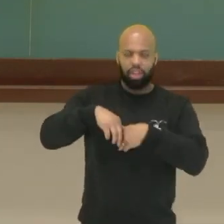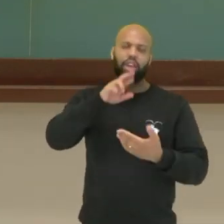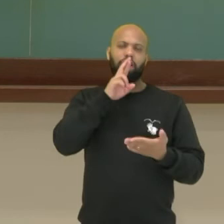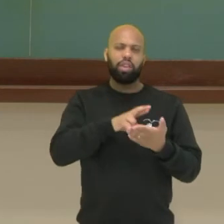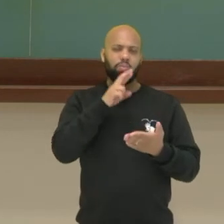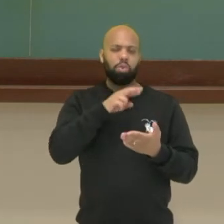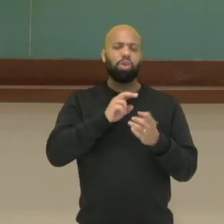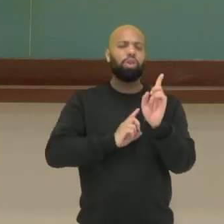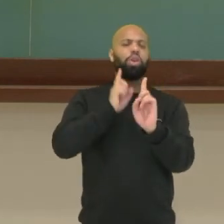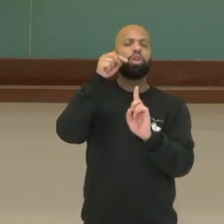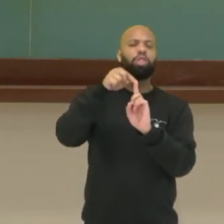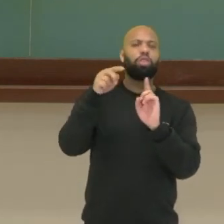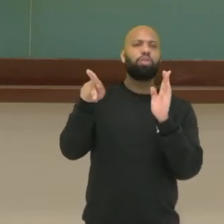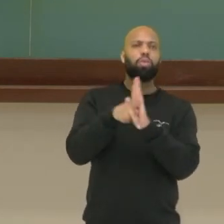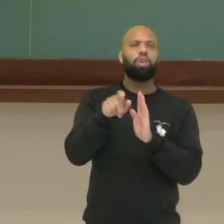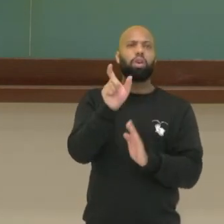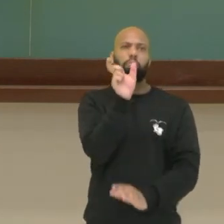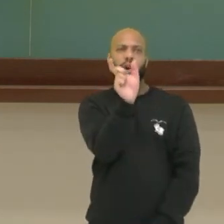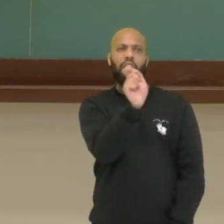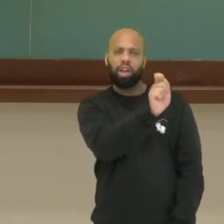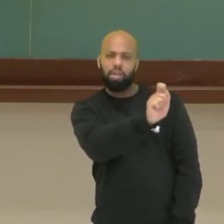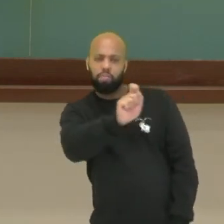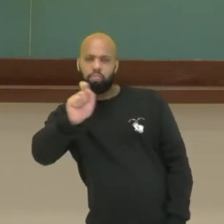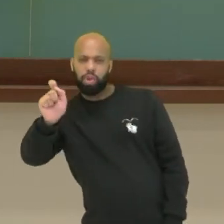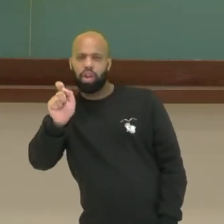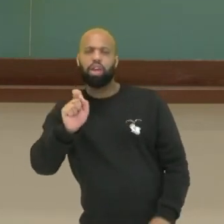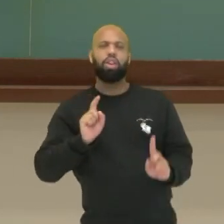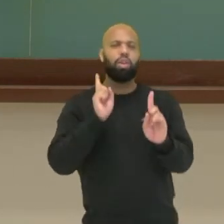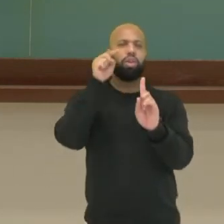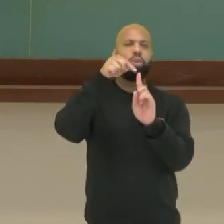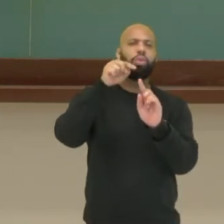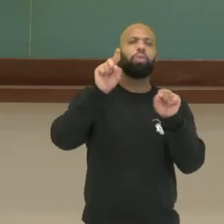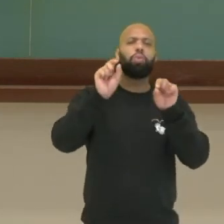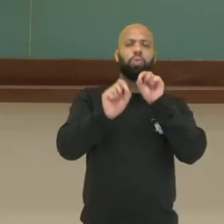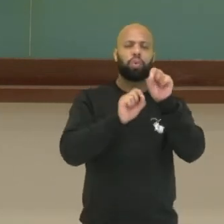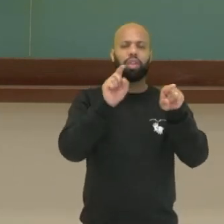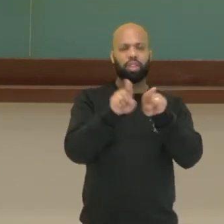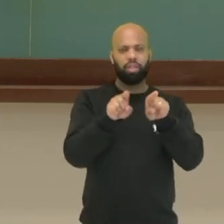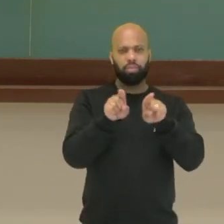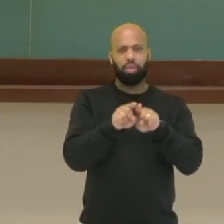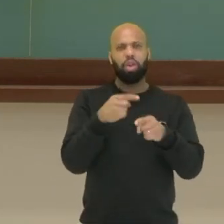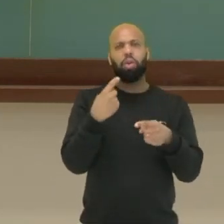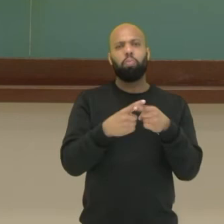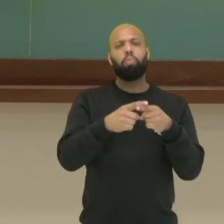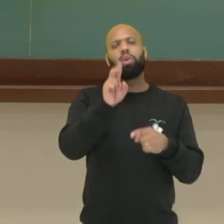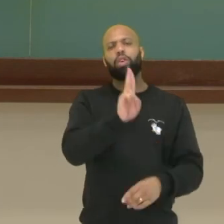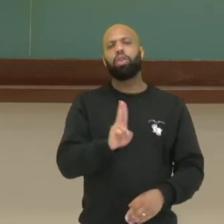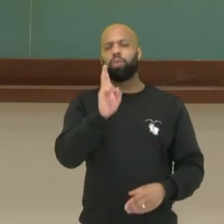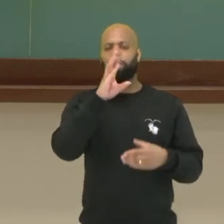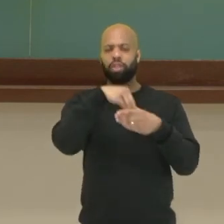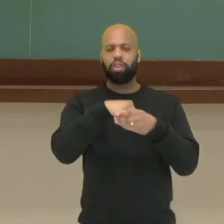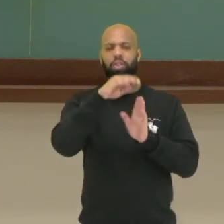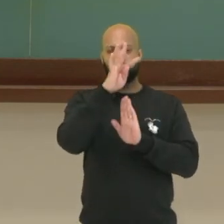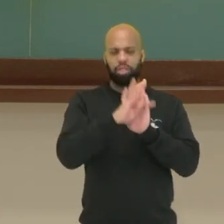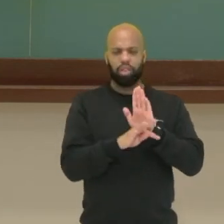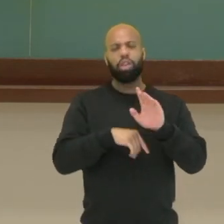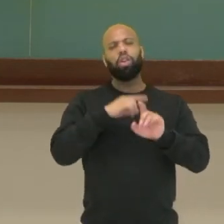é a função, qual é a classe gramatical e qual é a função delas naquele contexto? Para que serve isso dentro de um texto? Qual